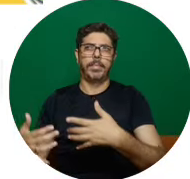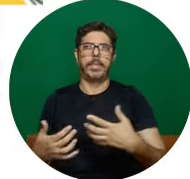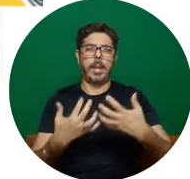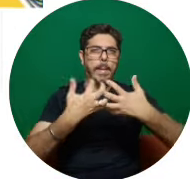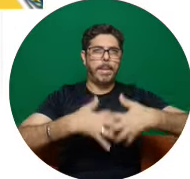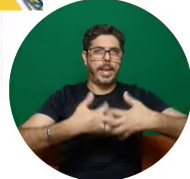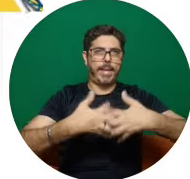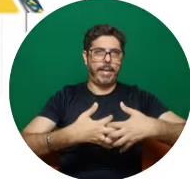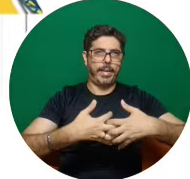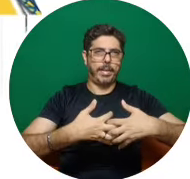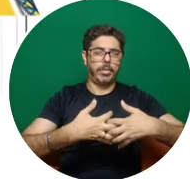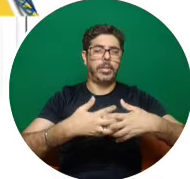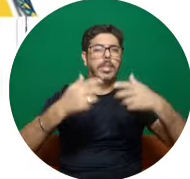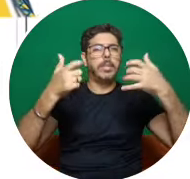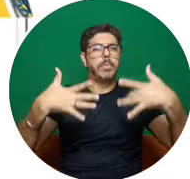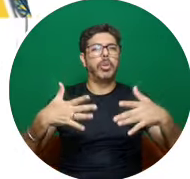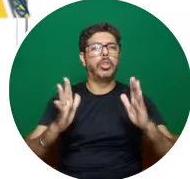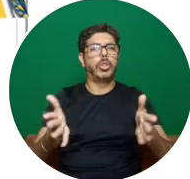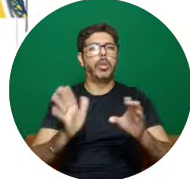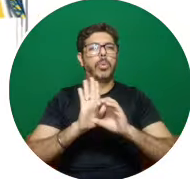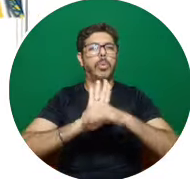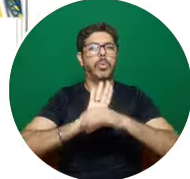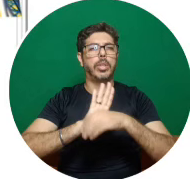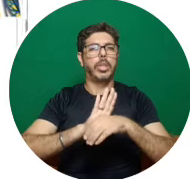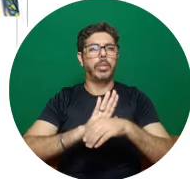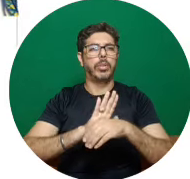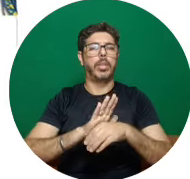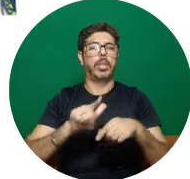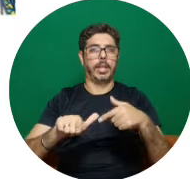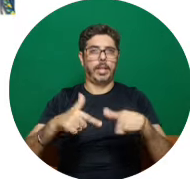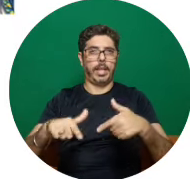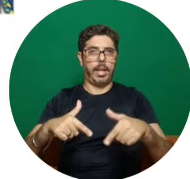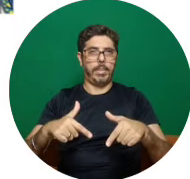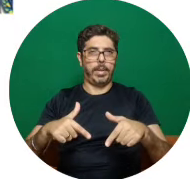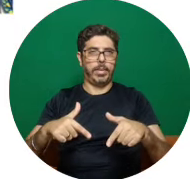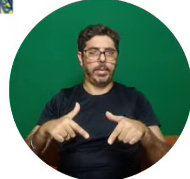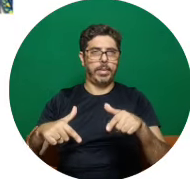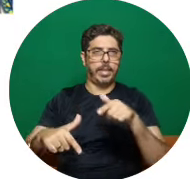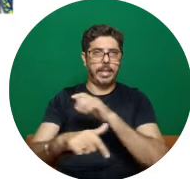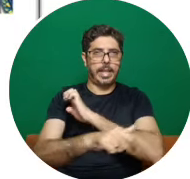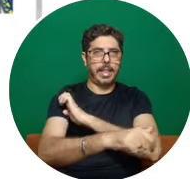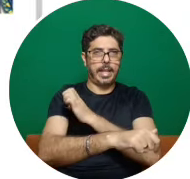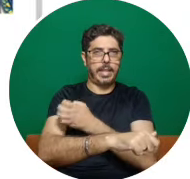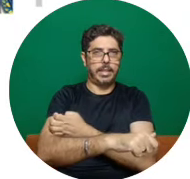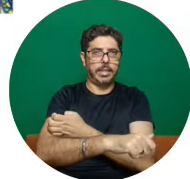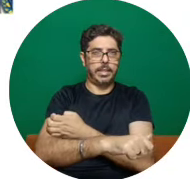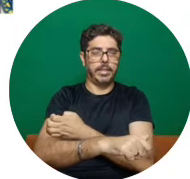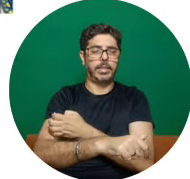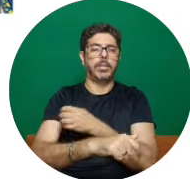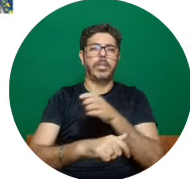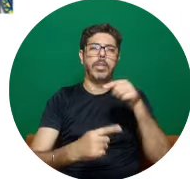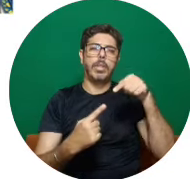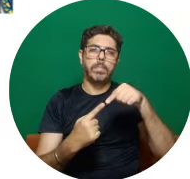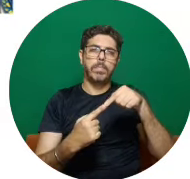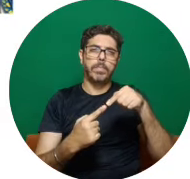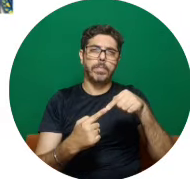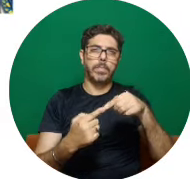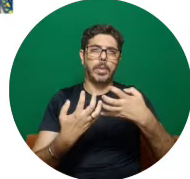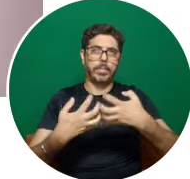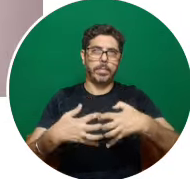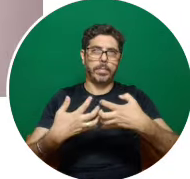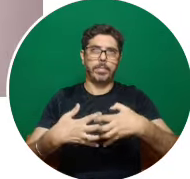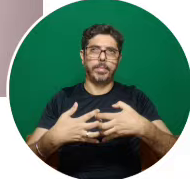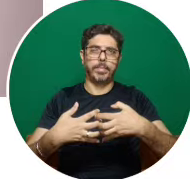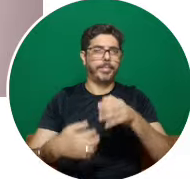Nesses vídeos aqui, da série sobre fenômenos mecânicos, nós introduzimos os conceitos de trabalho e energia no contexto da